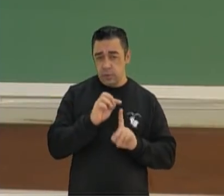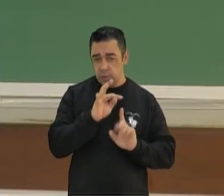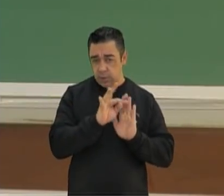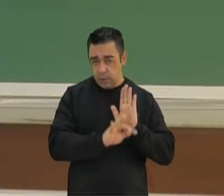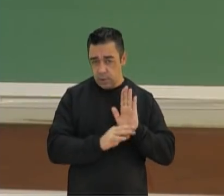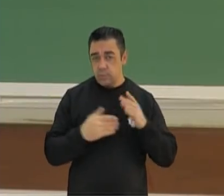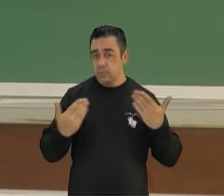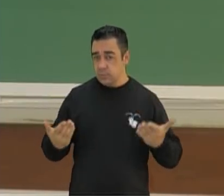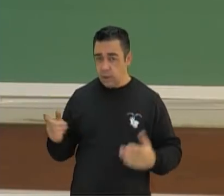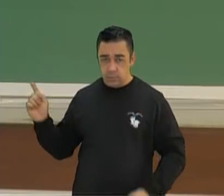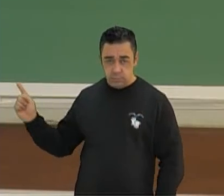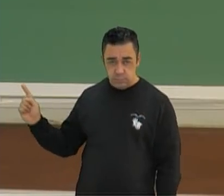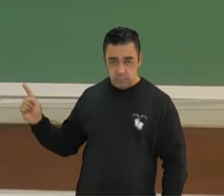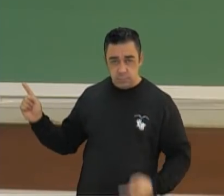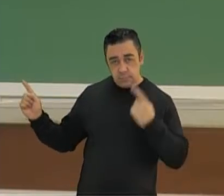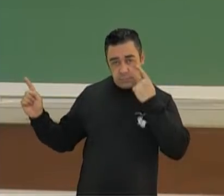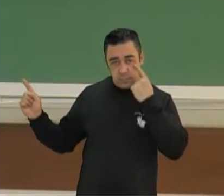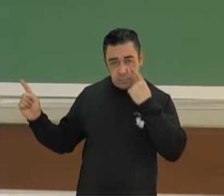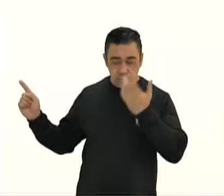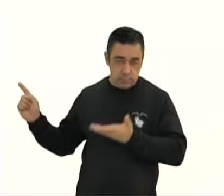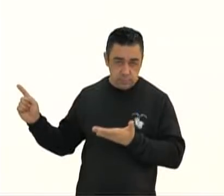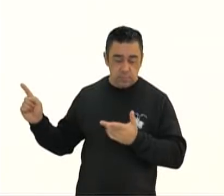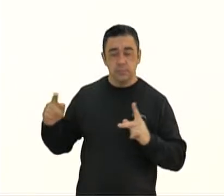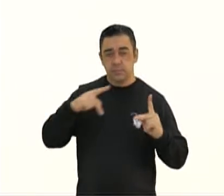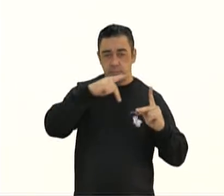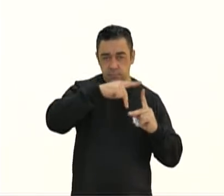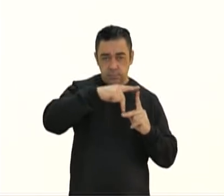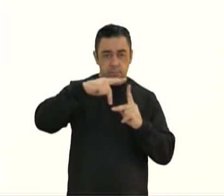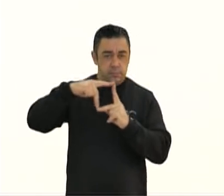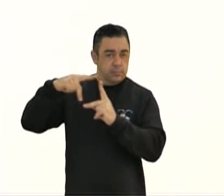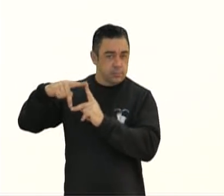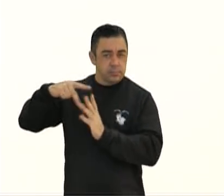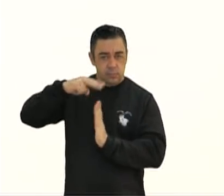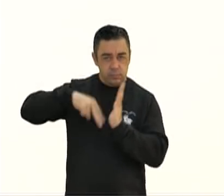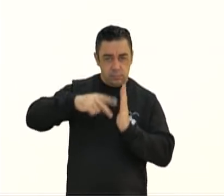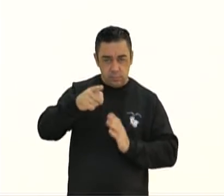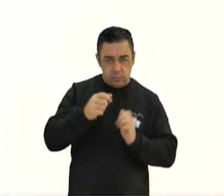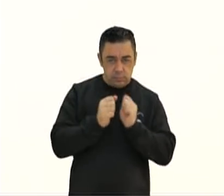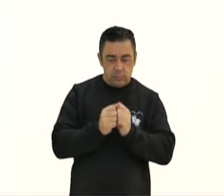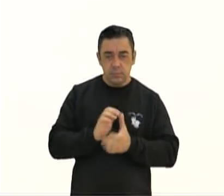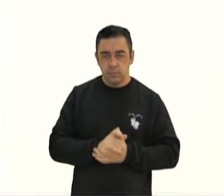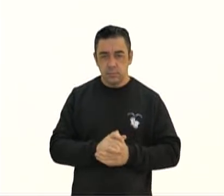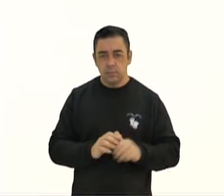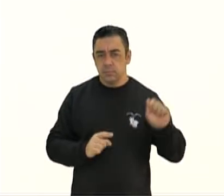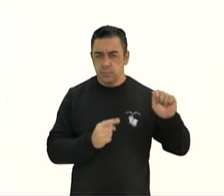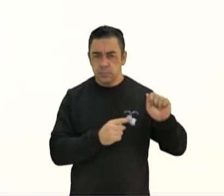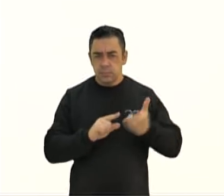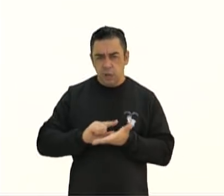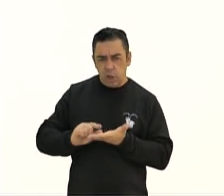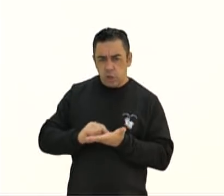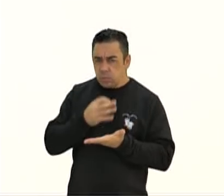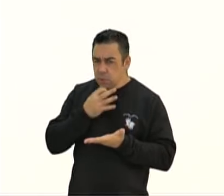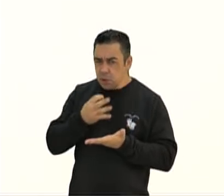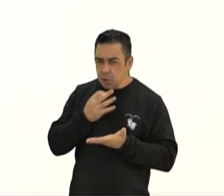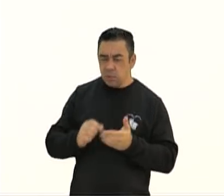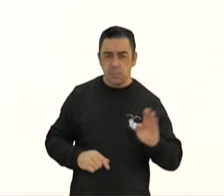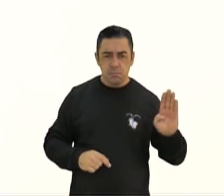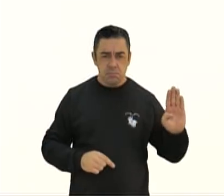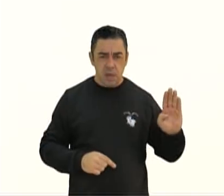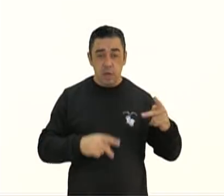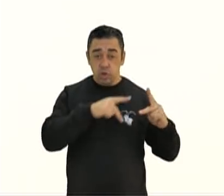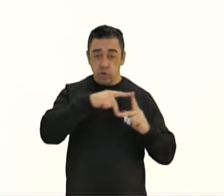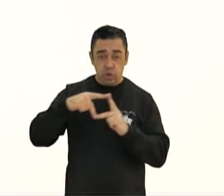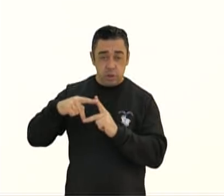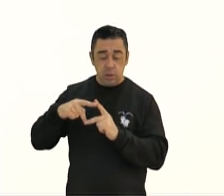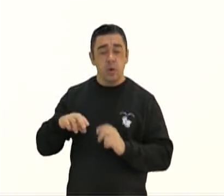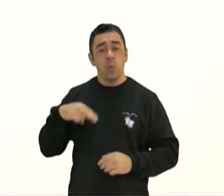é, veja que o texto está aparecendo aqui, é aquele texto que eu li com você. A. Artigo de opinião. B. Tirinha.